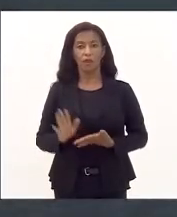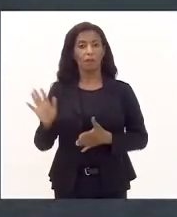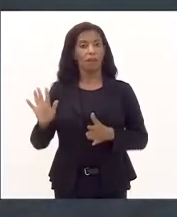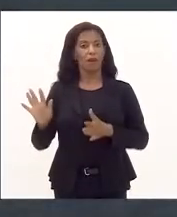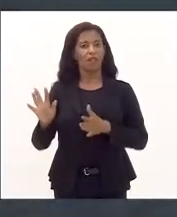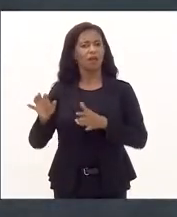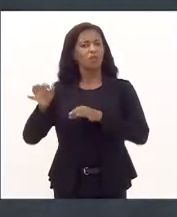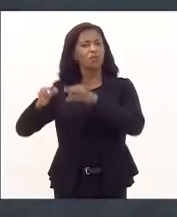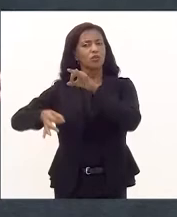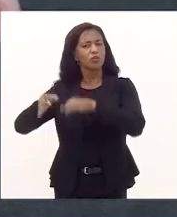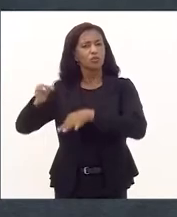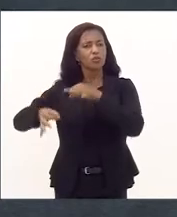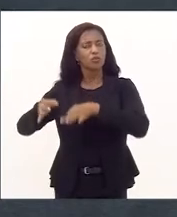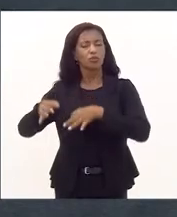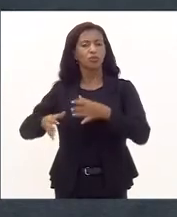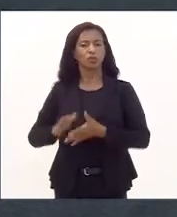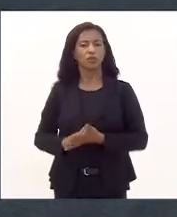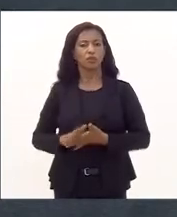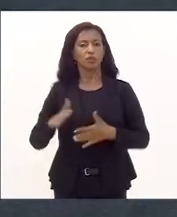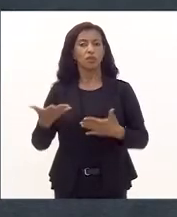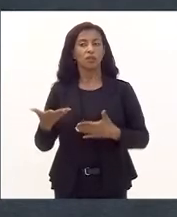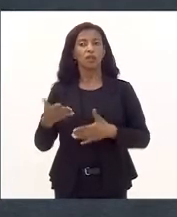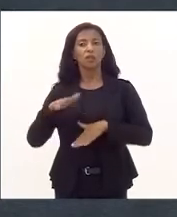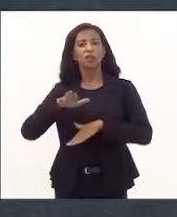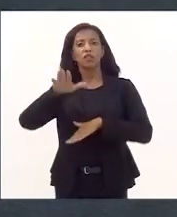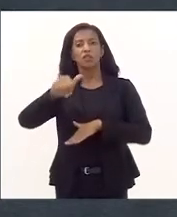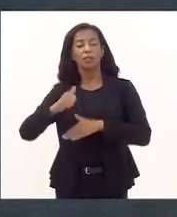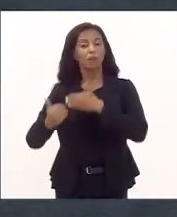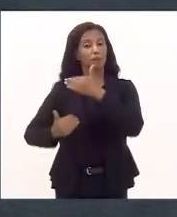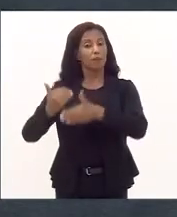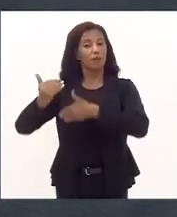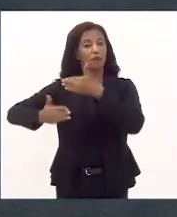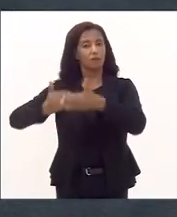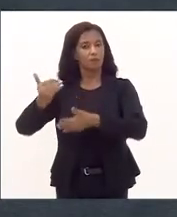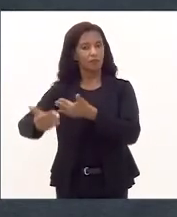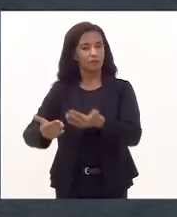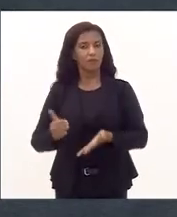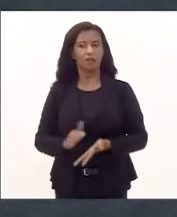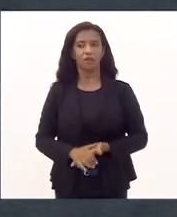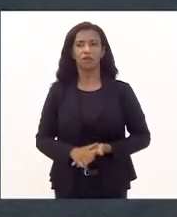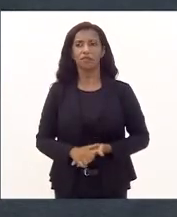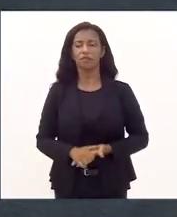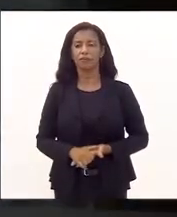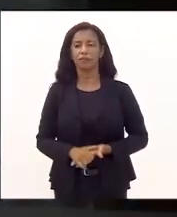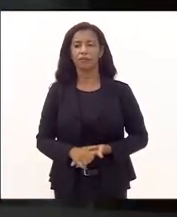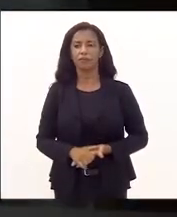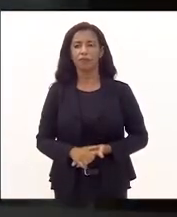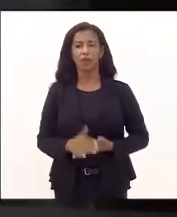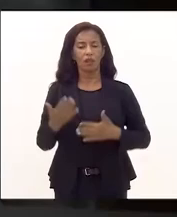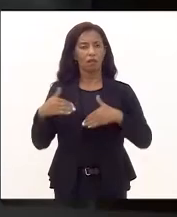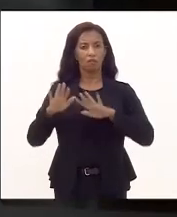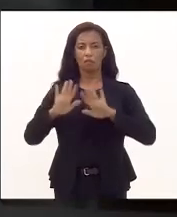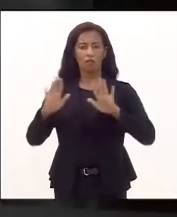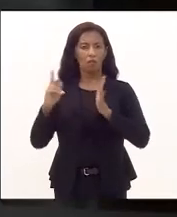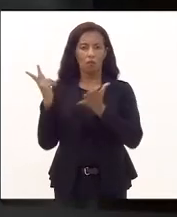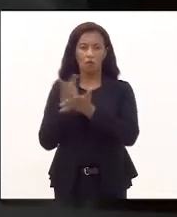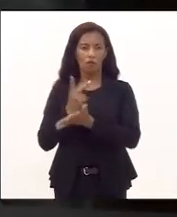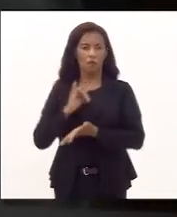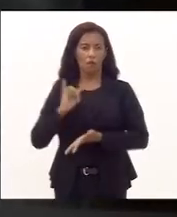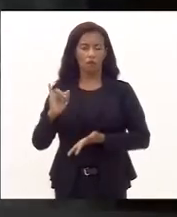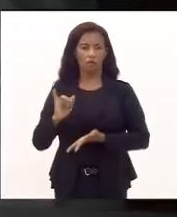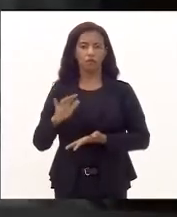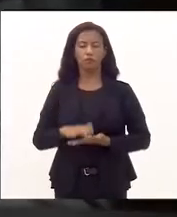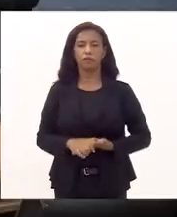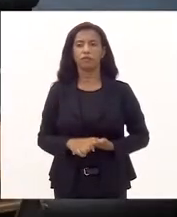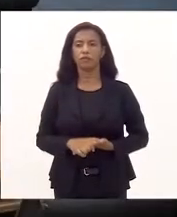judicial, seria a decisão apenas de serem chamados para continuar as etapas seguintes, prova prática. Não vai acontecer. Tá. Não